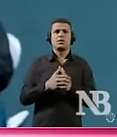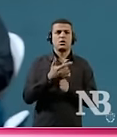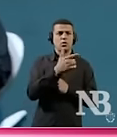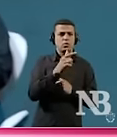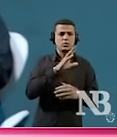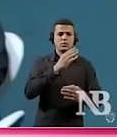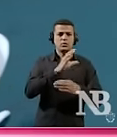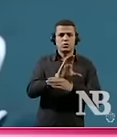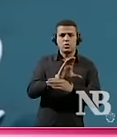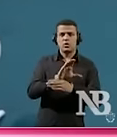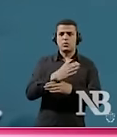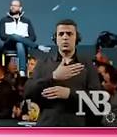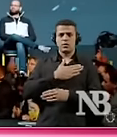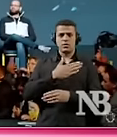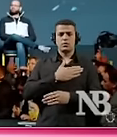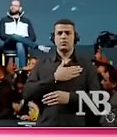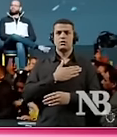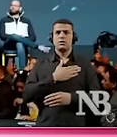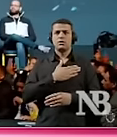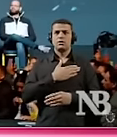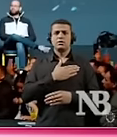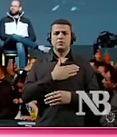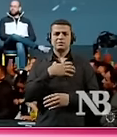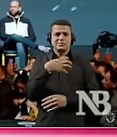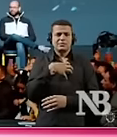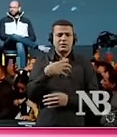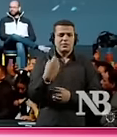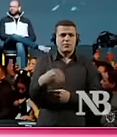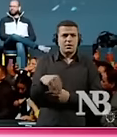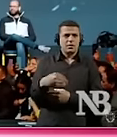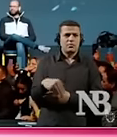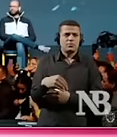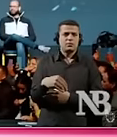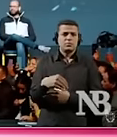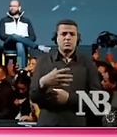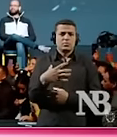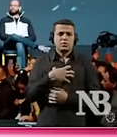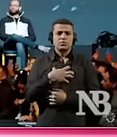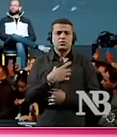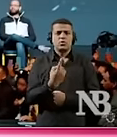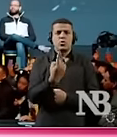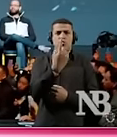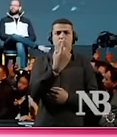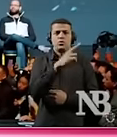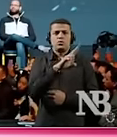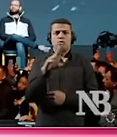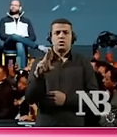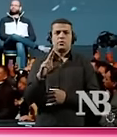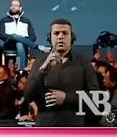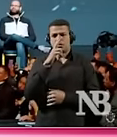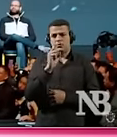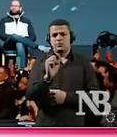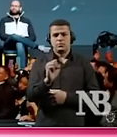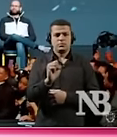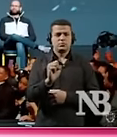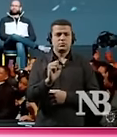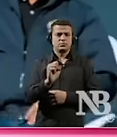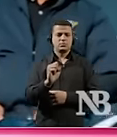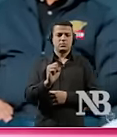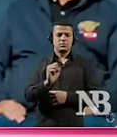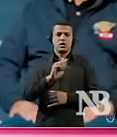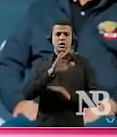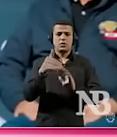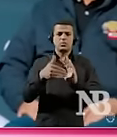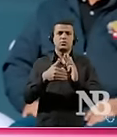eu coloco eu aqui, momentos que a gente sente fraco, eu não tenho dúvidas, que só tem um nome que dá força para tudo que nós estamos